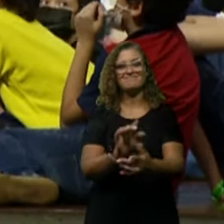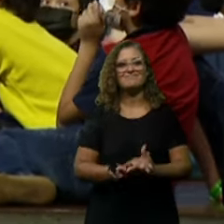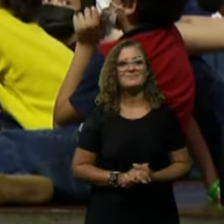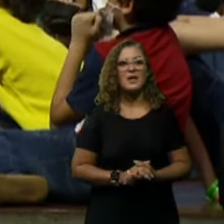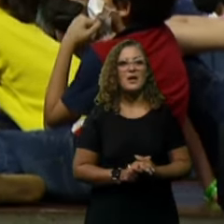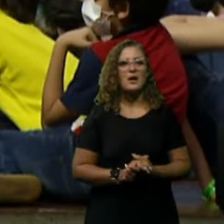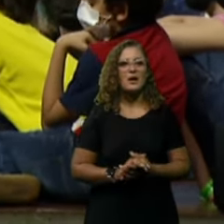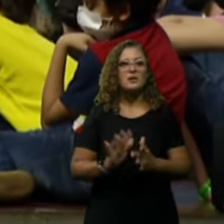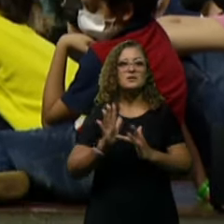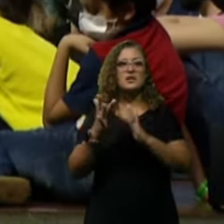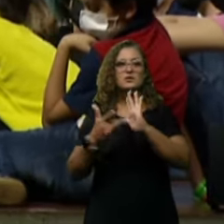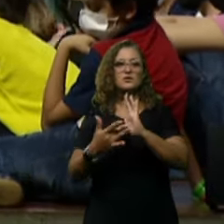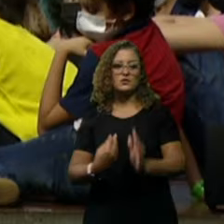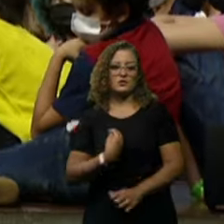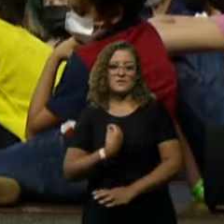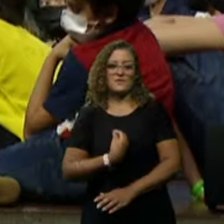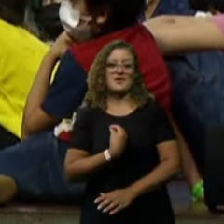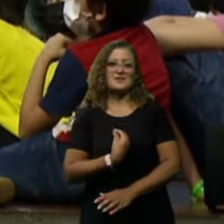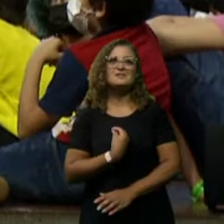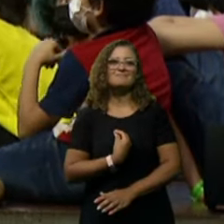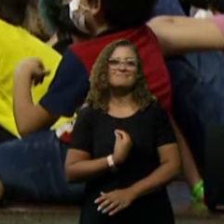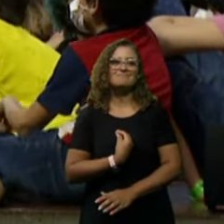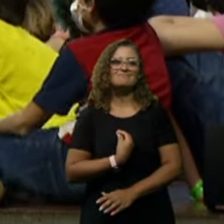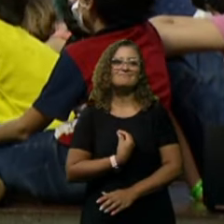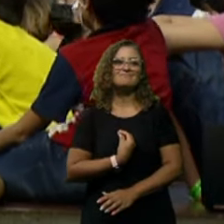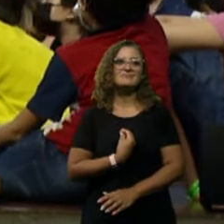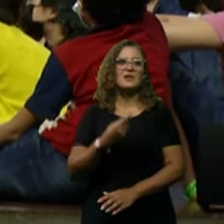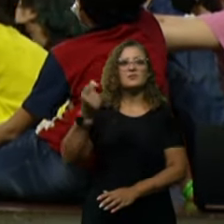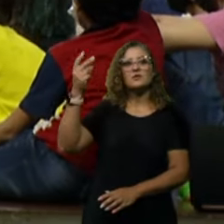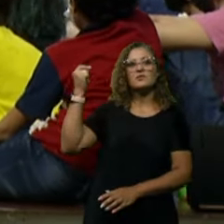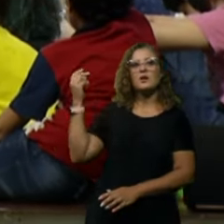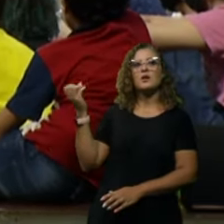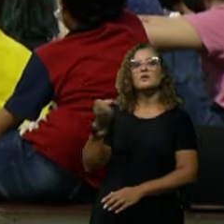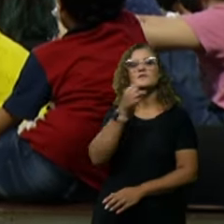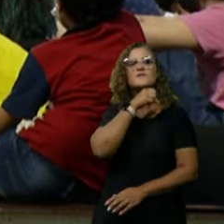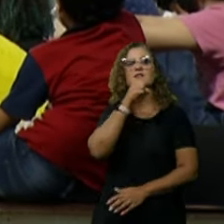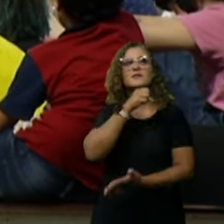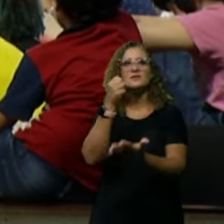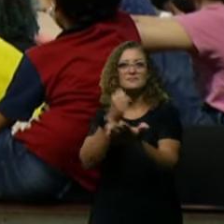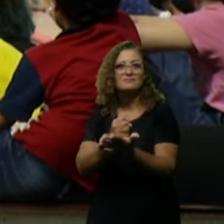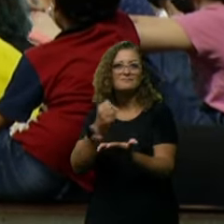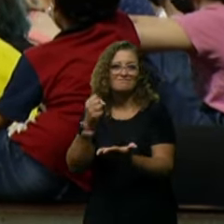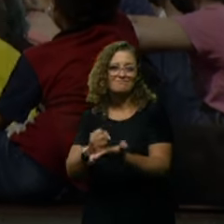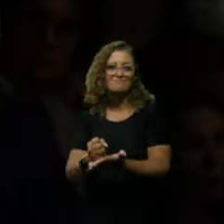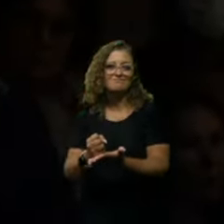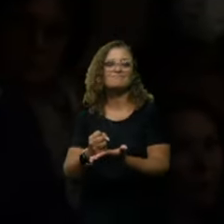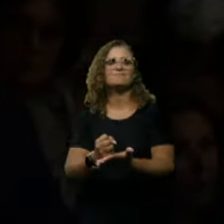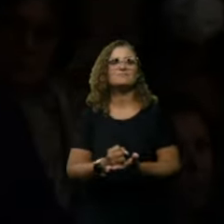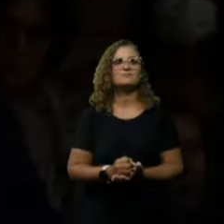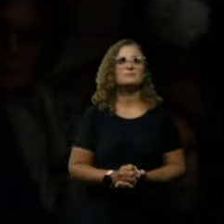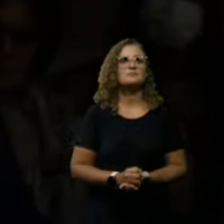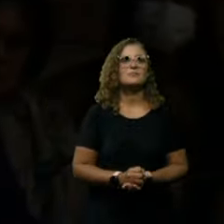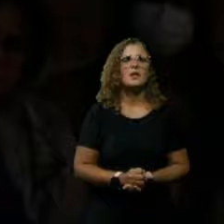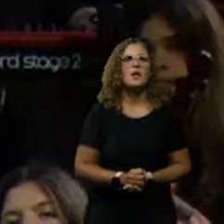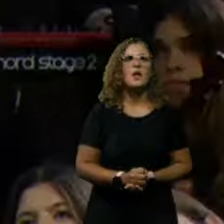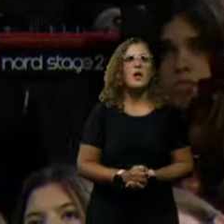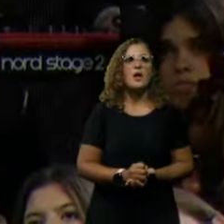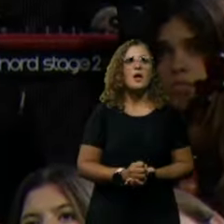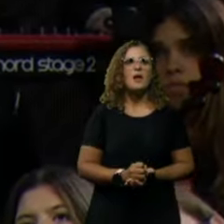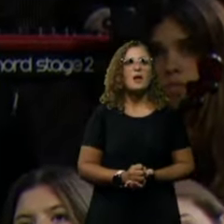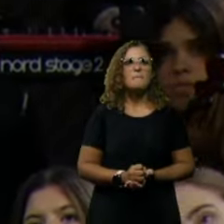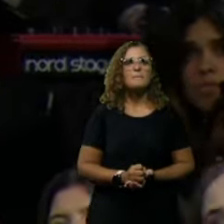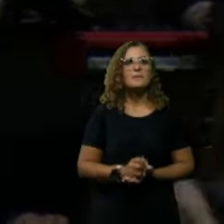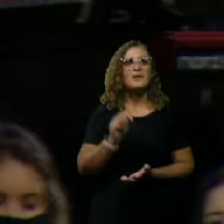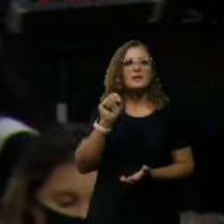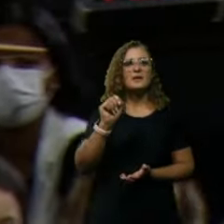por isso no lugar de destaque do autor da carta aos hebreus não é do primeiro lugar de destaque do autor da carta aos hebreus